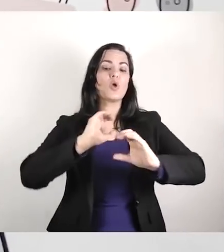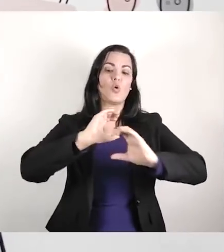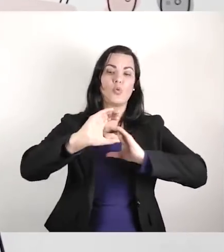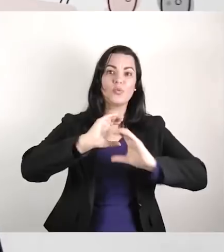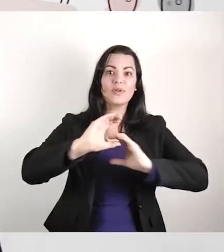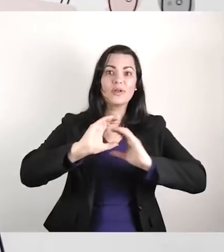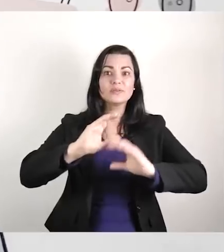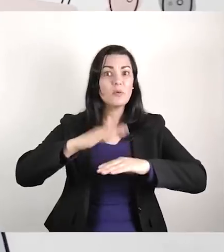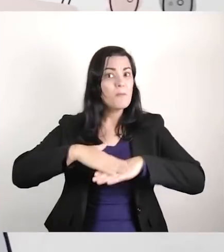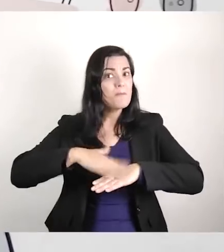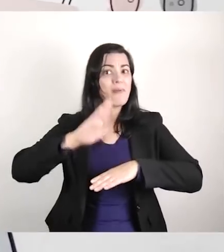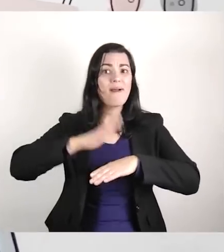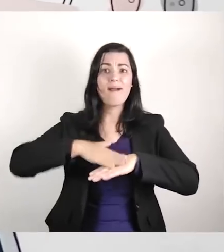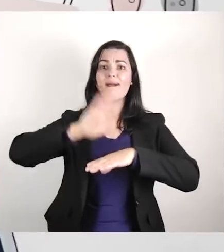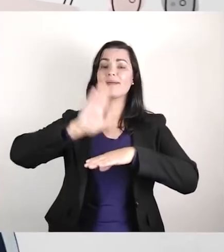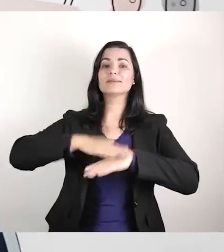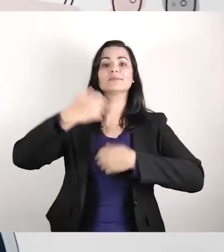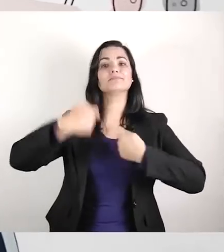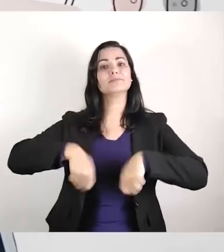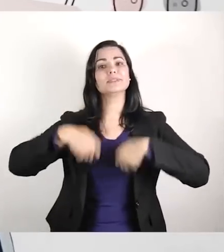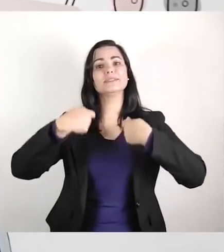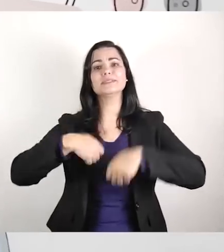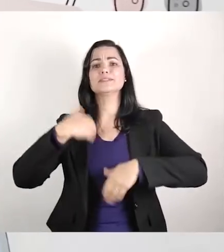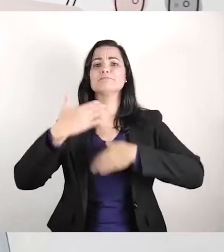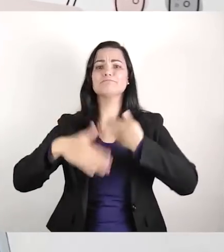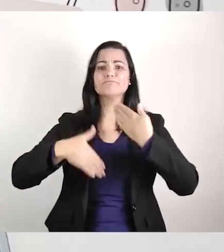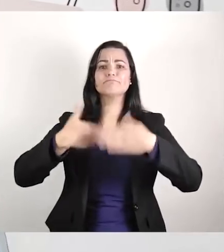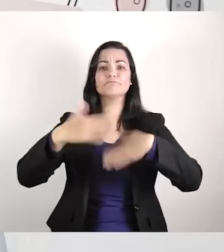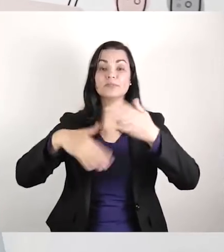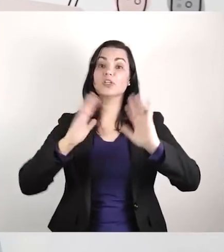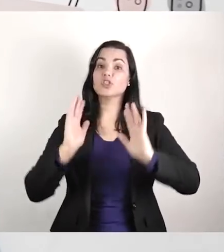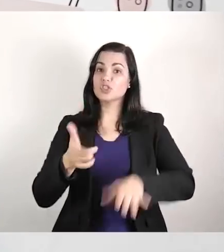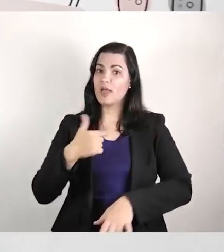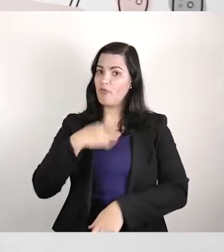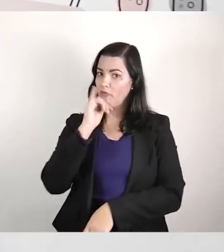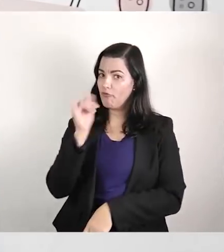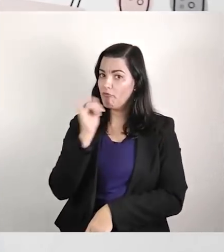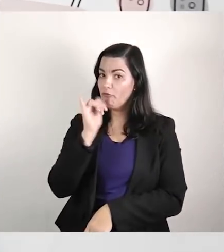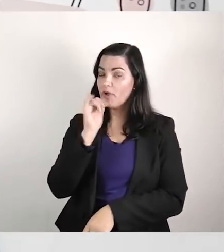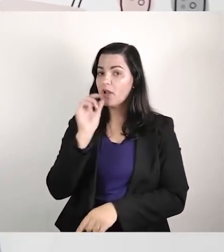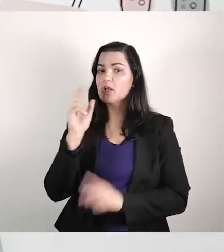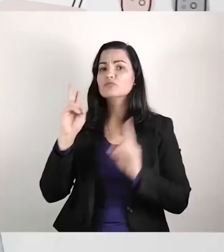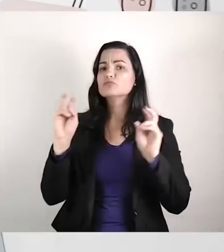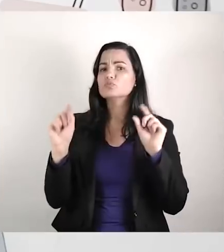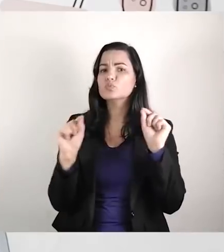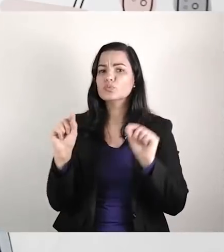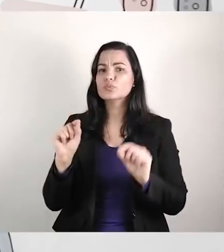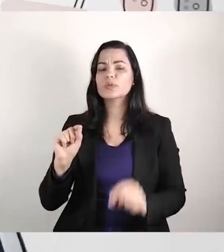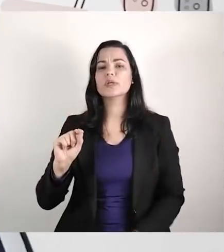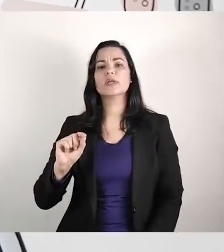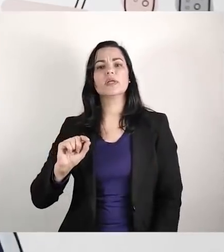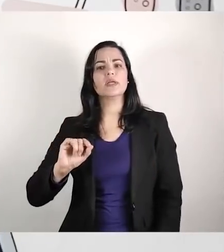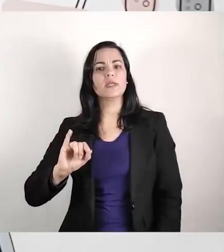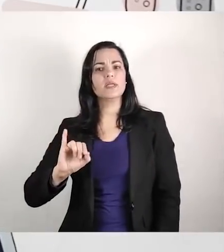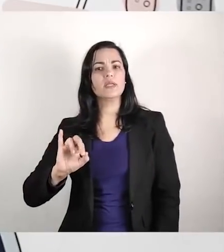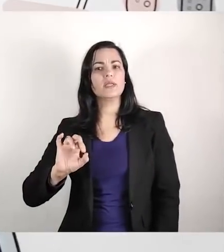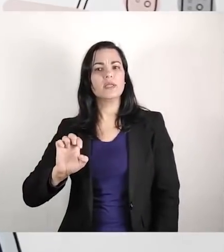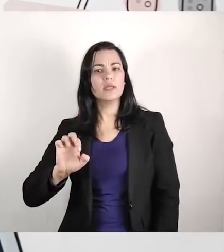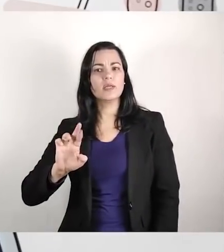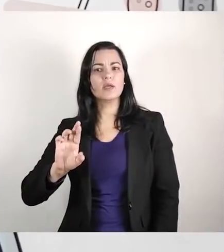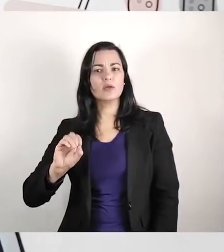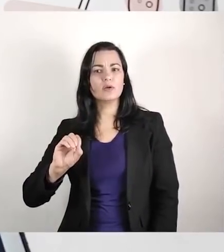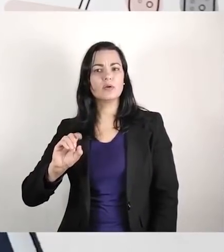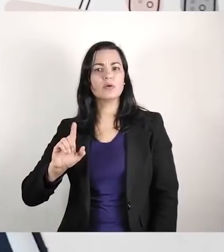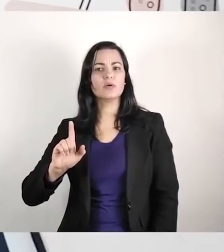cada vez mais. Eu já contei um pouquinho para vocês sobre os hieróglifos produzidos lá